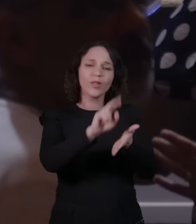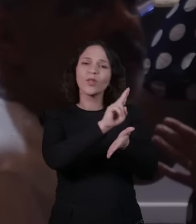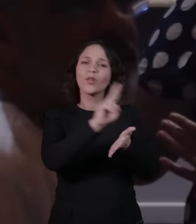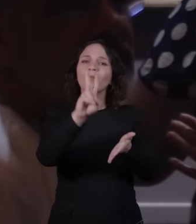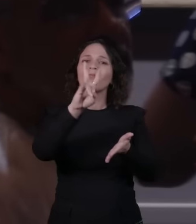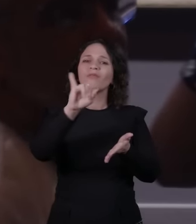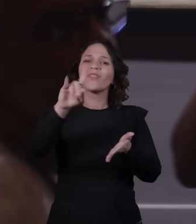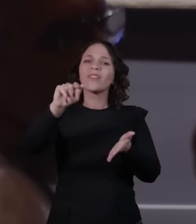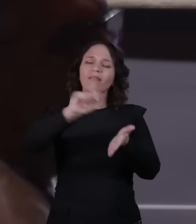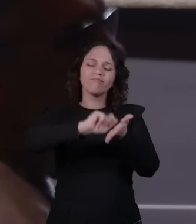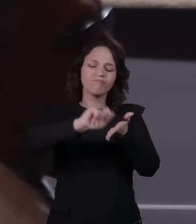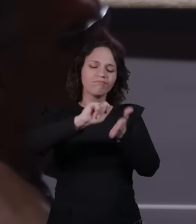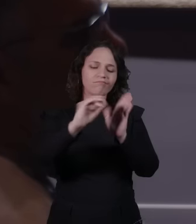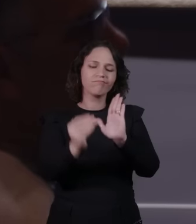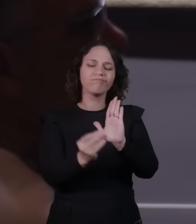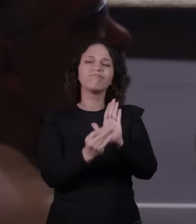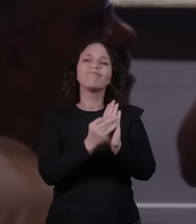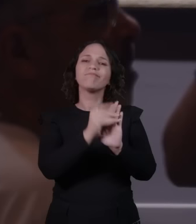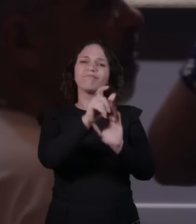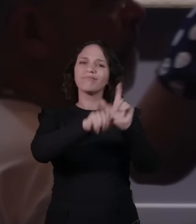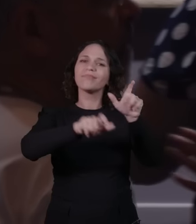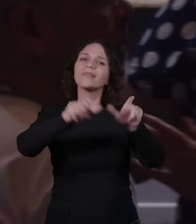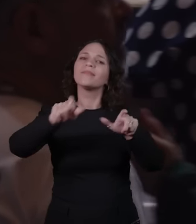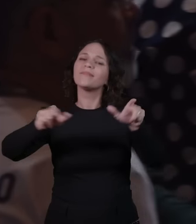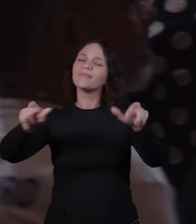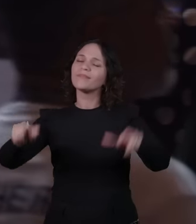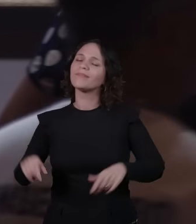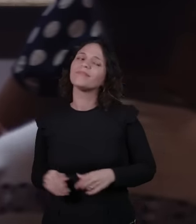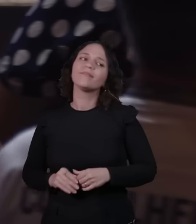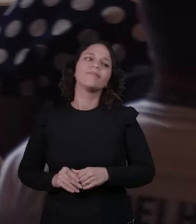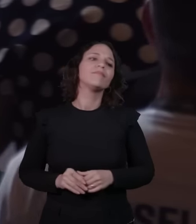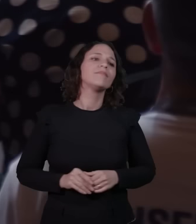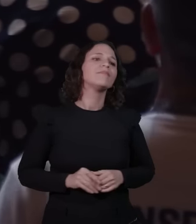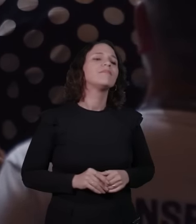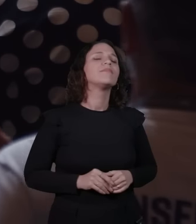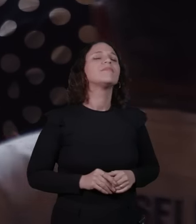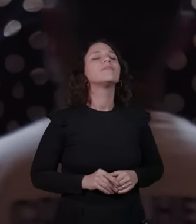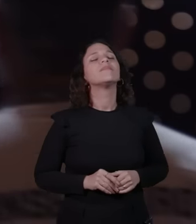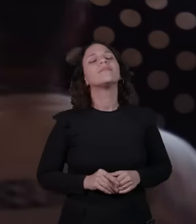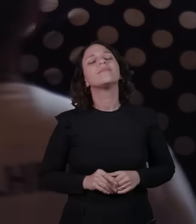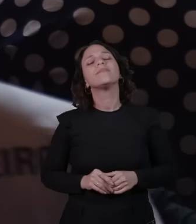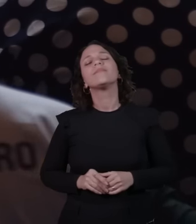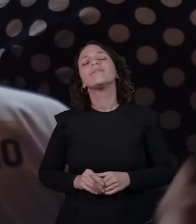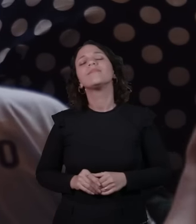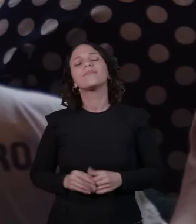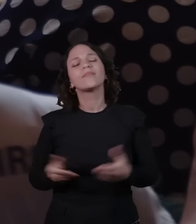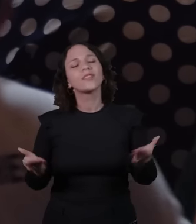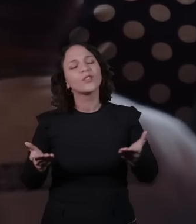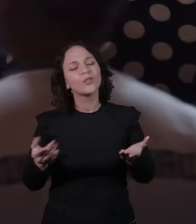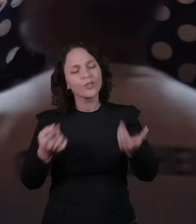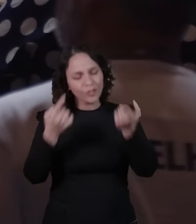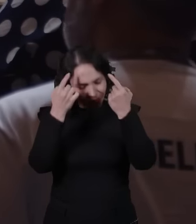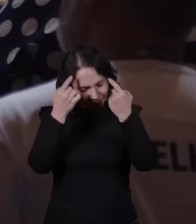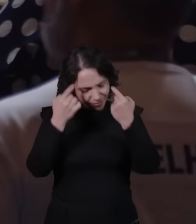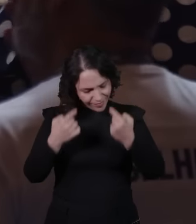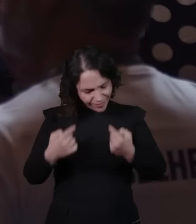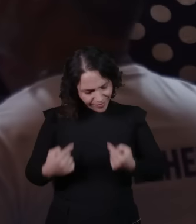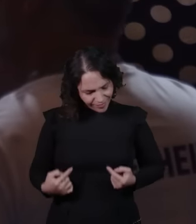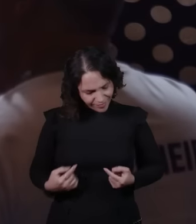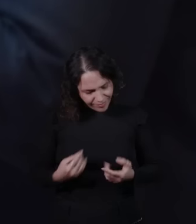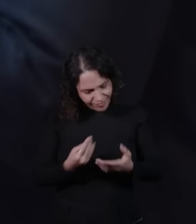Pai. Fala assim: Senhor Jesus, hoje eu me entrego completamente